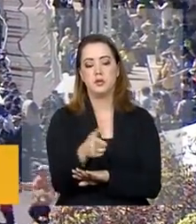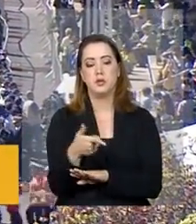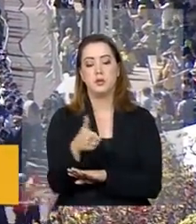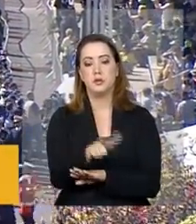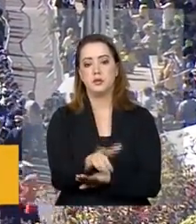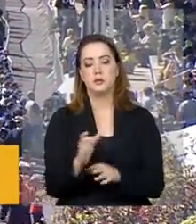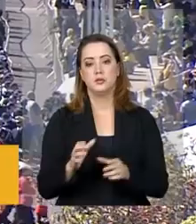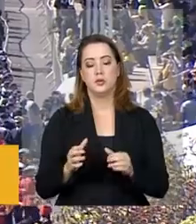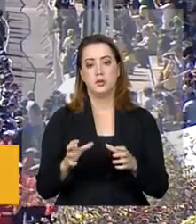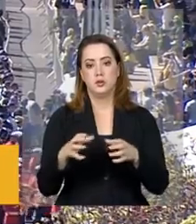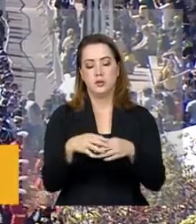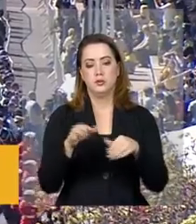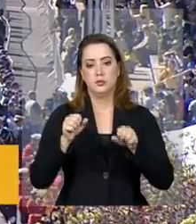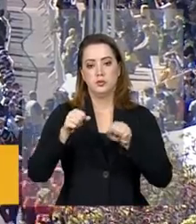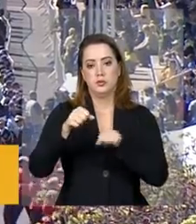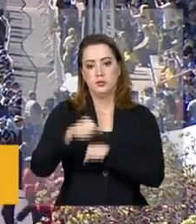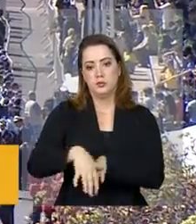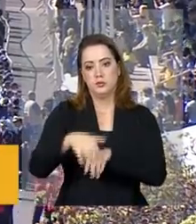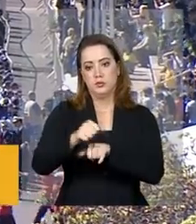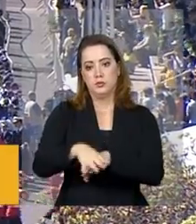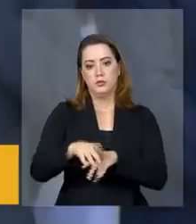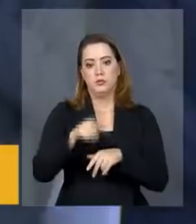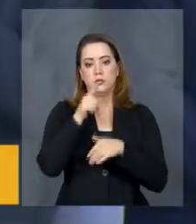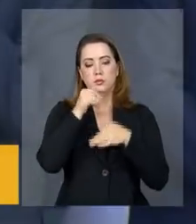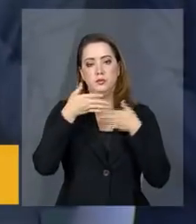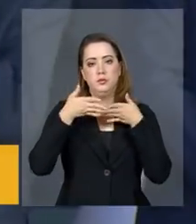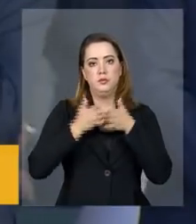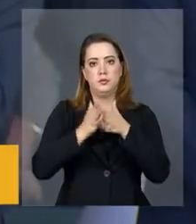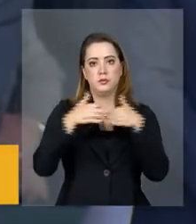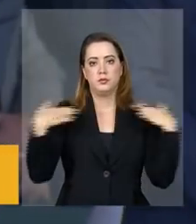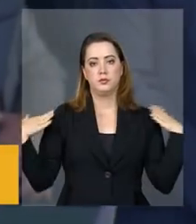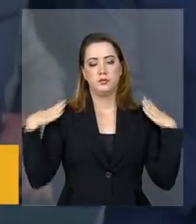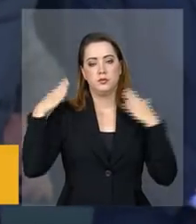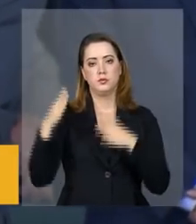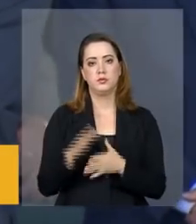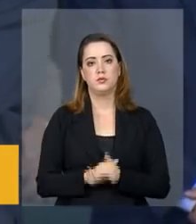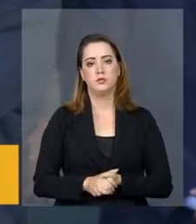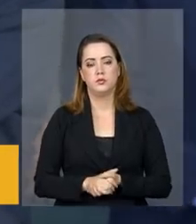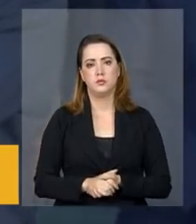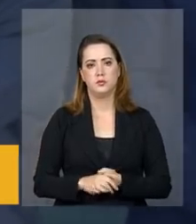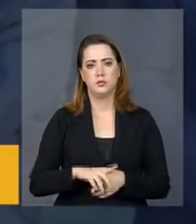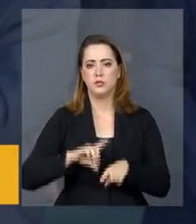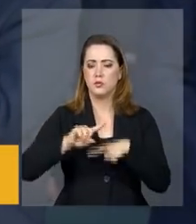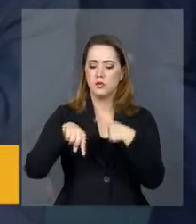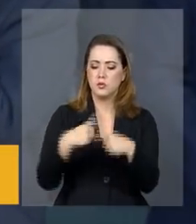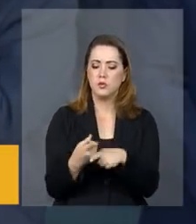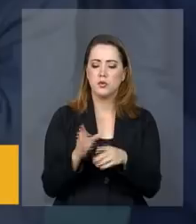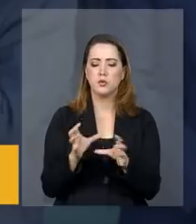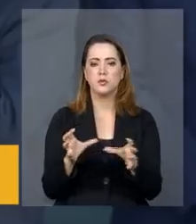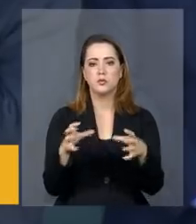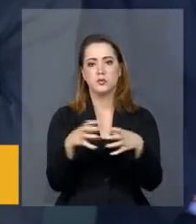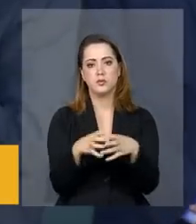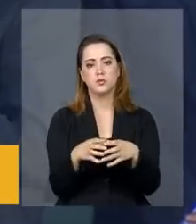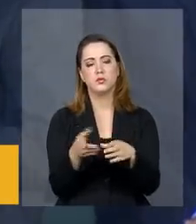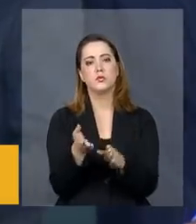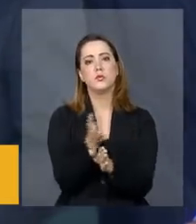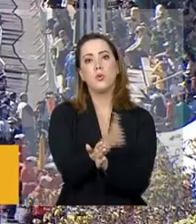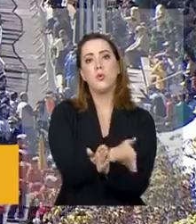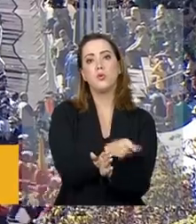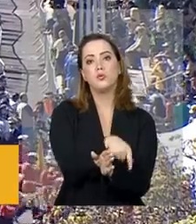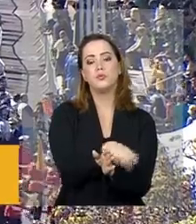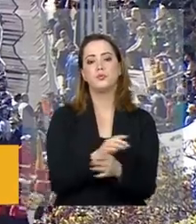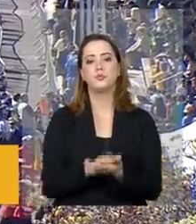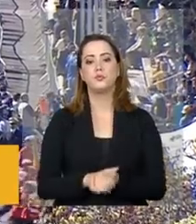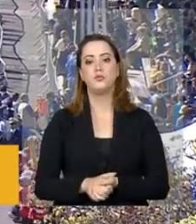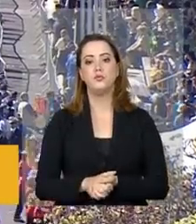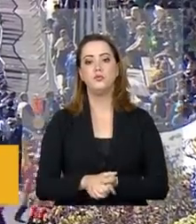Marinha. E ao final eles incorporam no final, atrás do grupamento, né, na sequência. É muito parecido